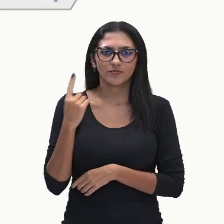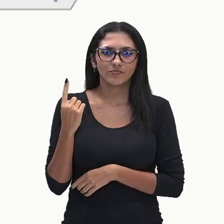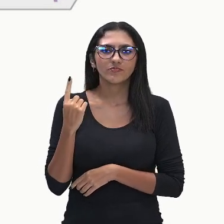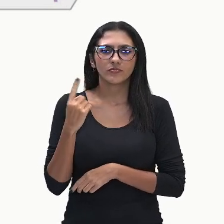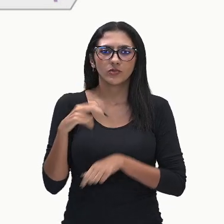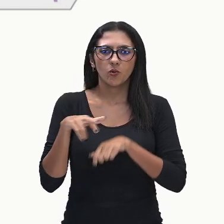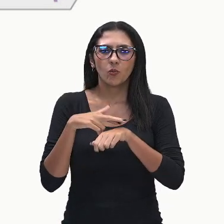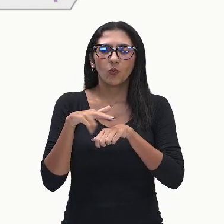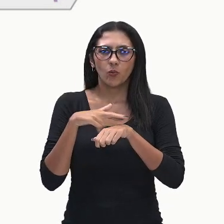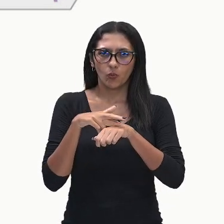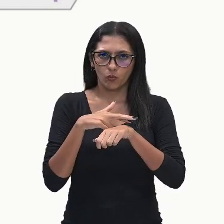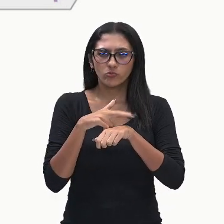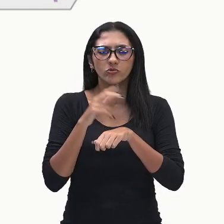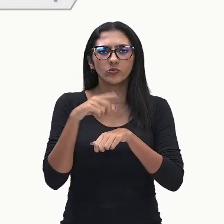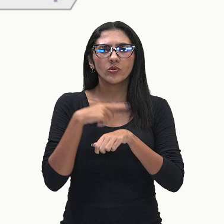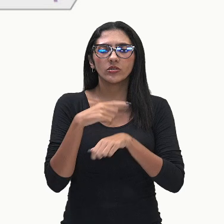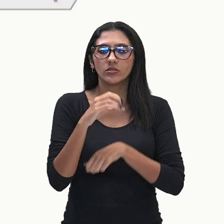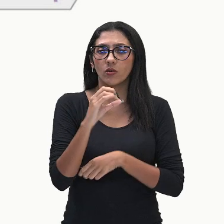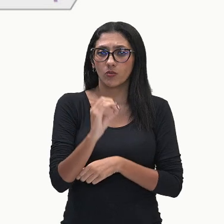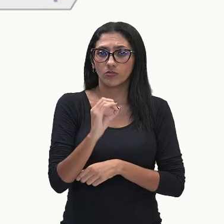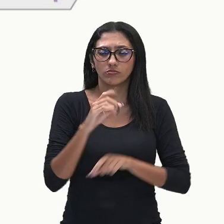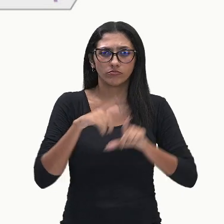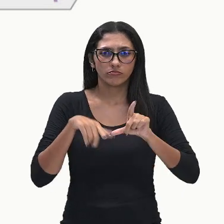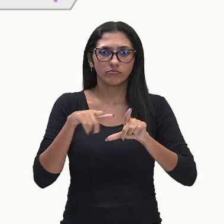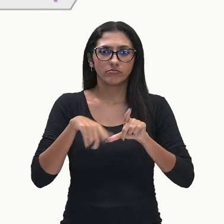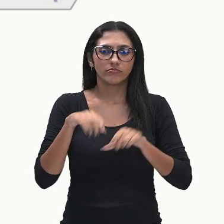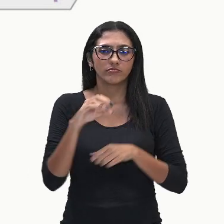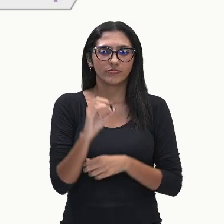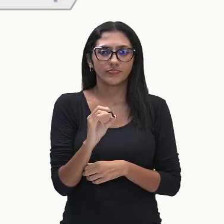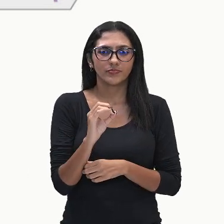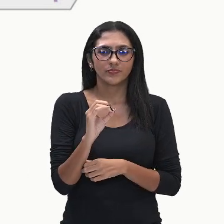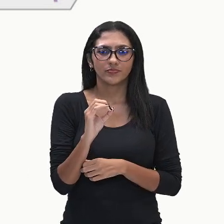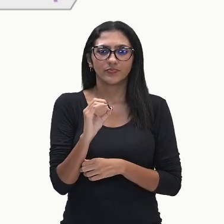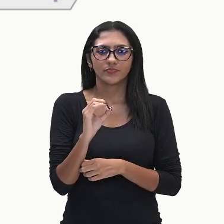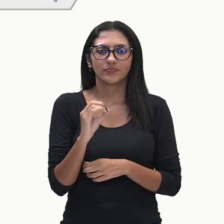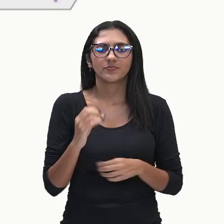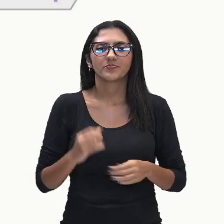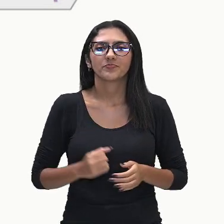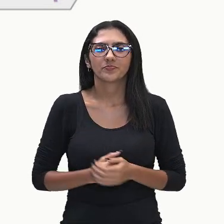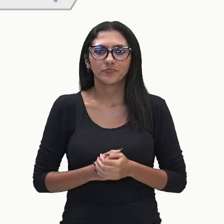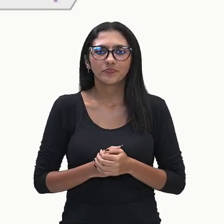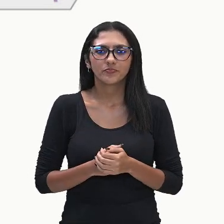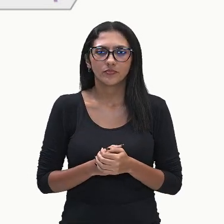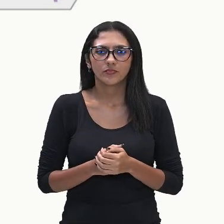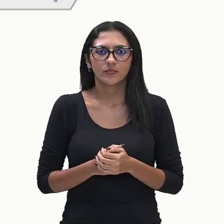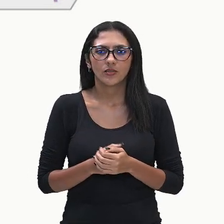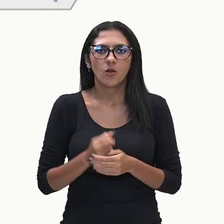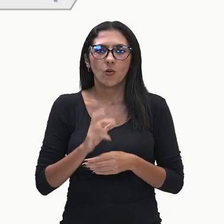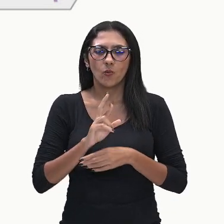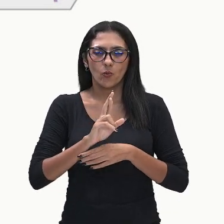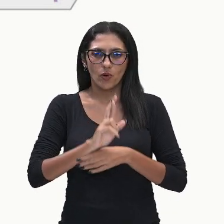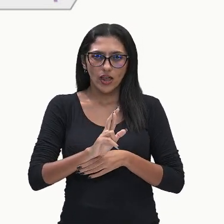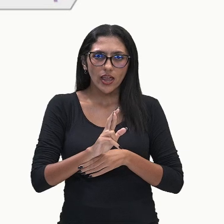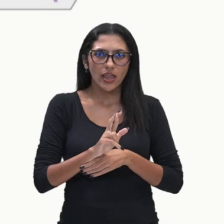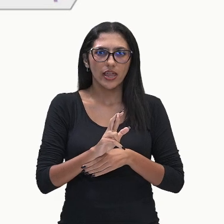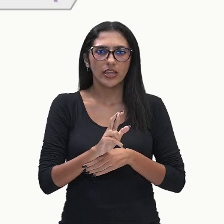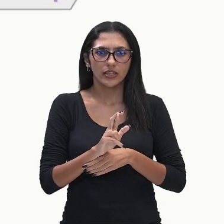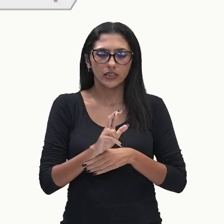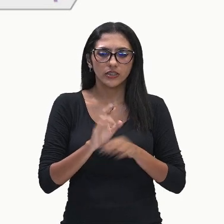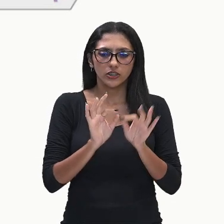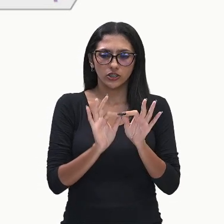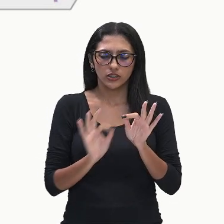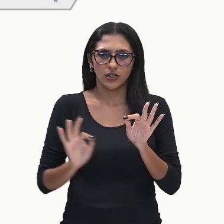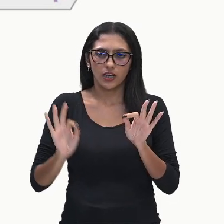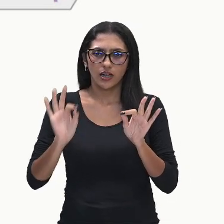a qual eu vou chamar o centro O, aqui do círculo, tá? E raio R no plano B e o ponto P fora do